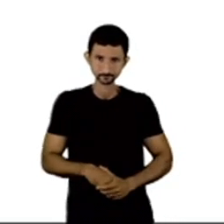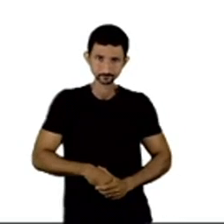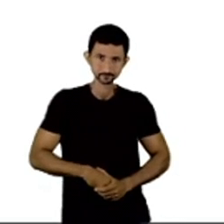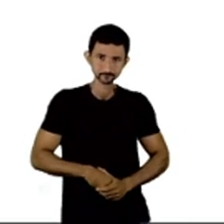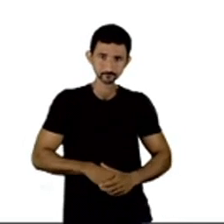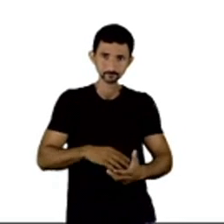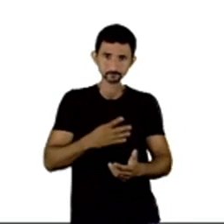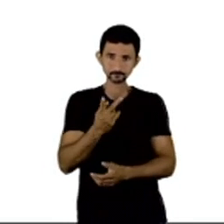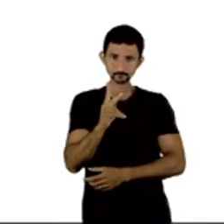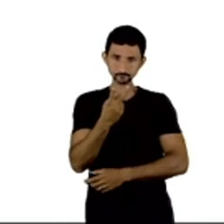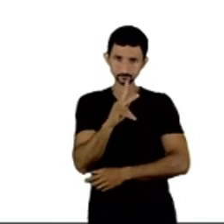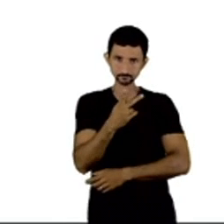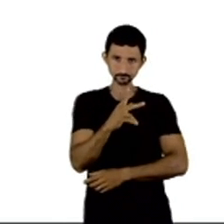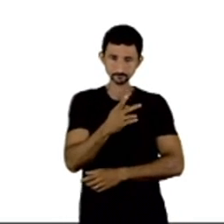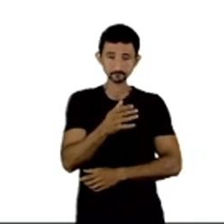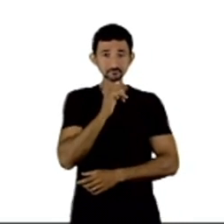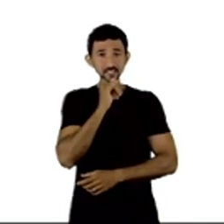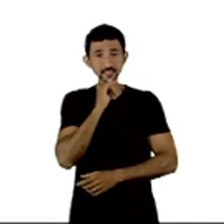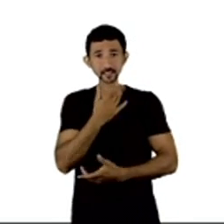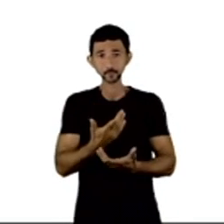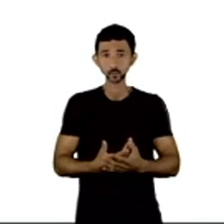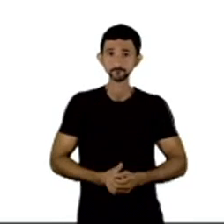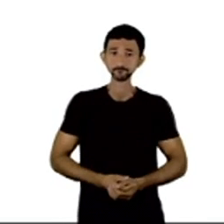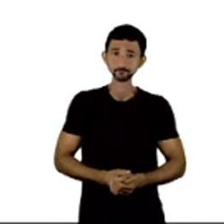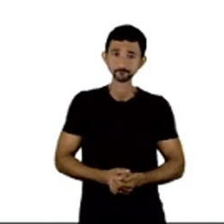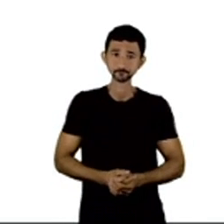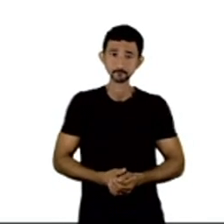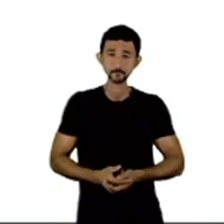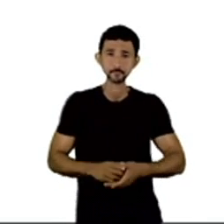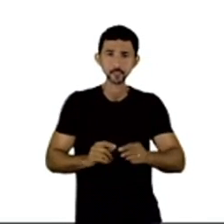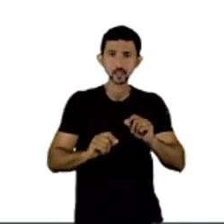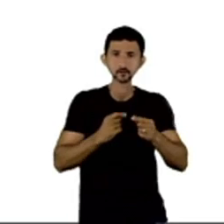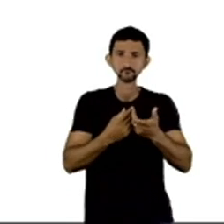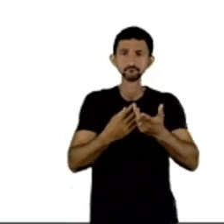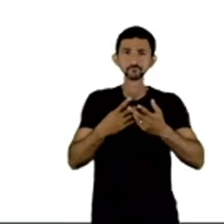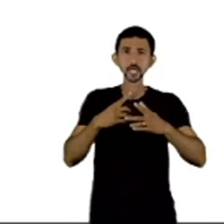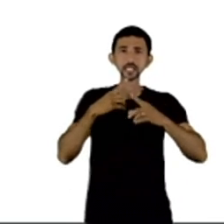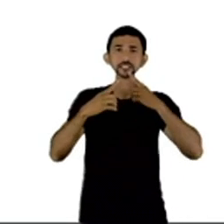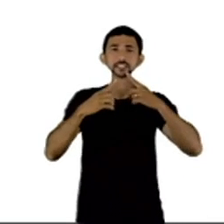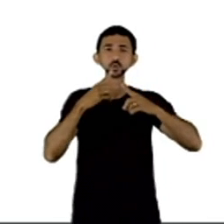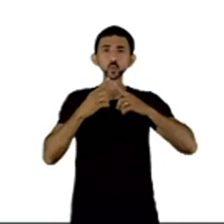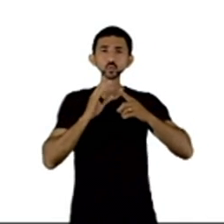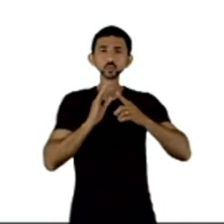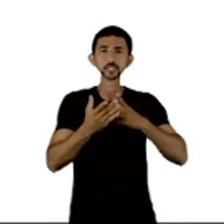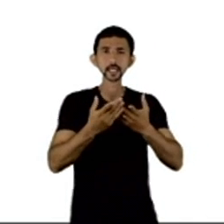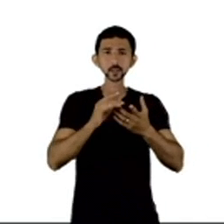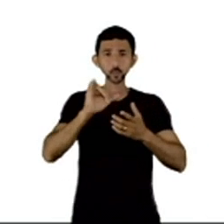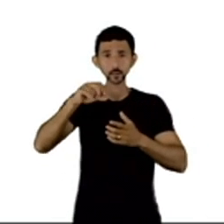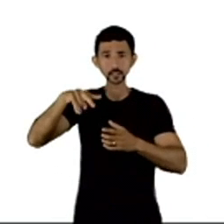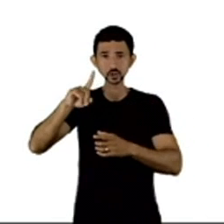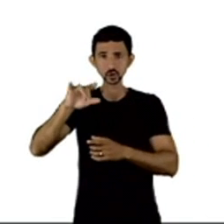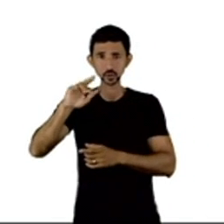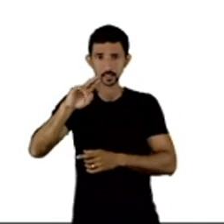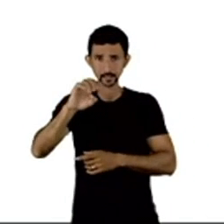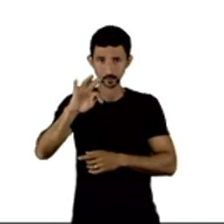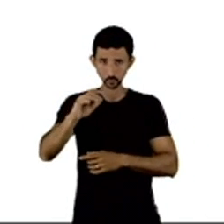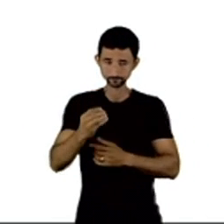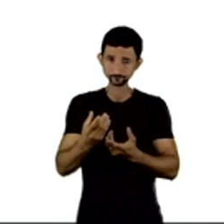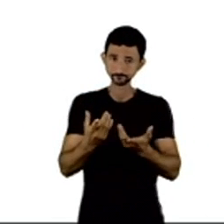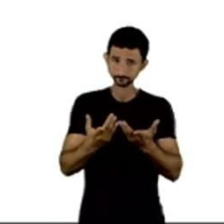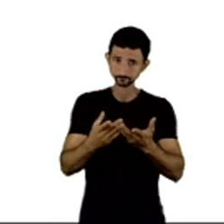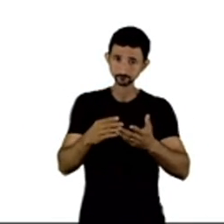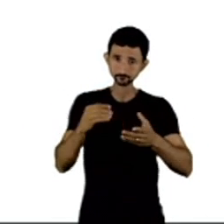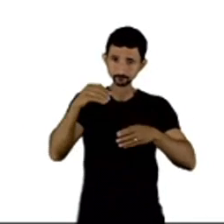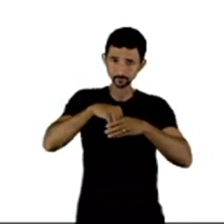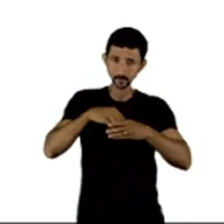aí estão, tá? Alguns exemplos do que a gente chama de discurso direto e indireto, um outro traço que se